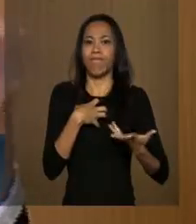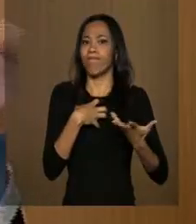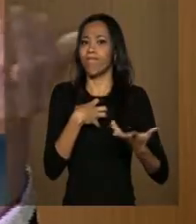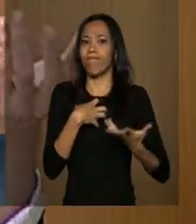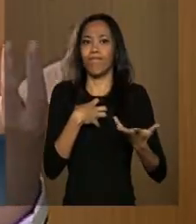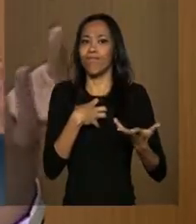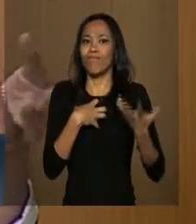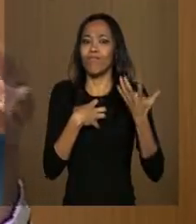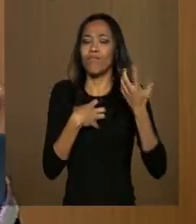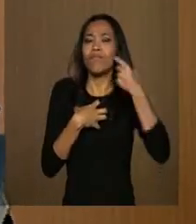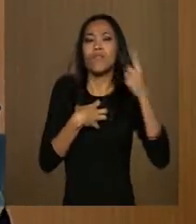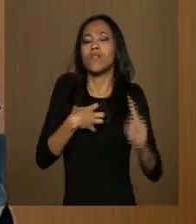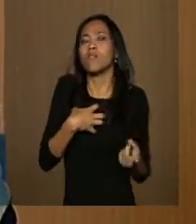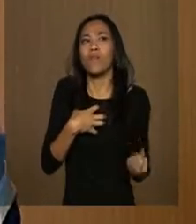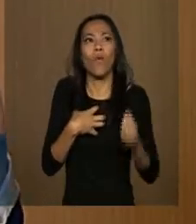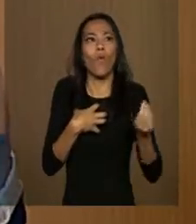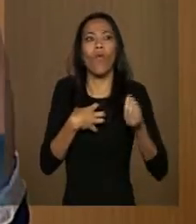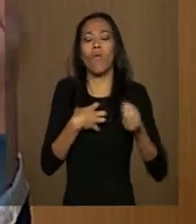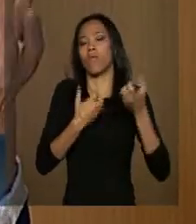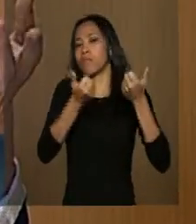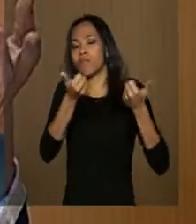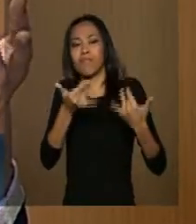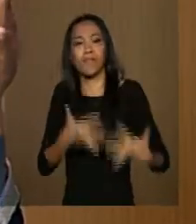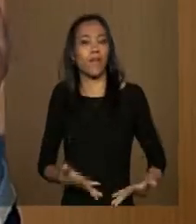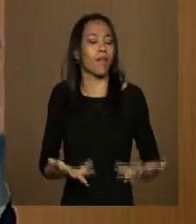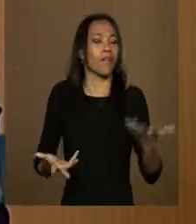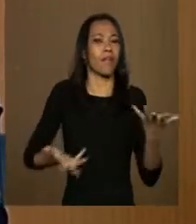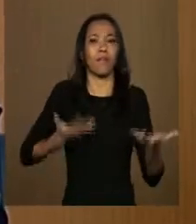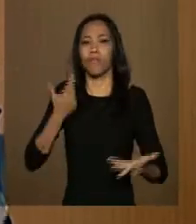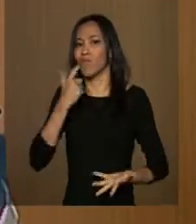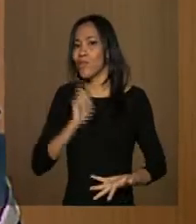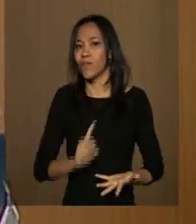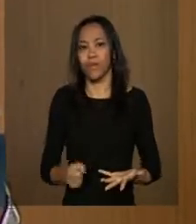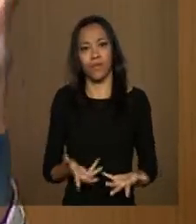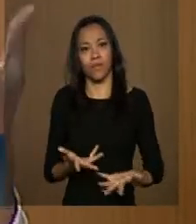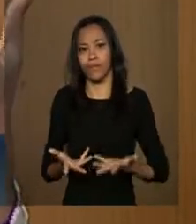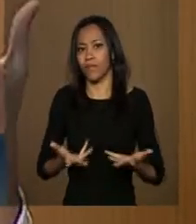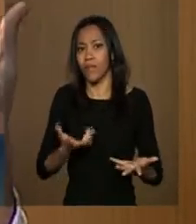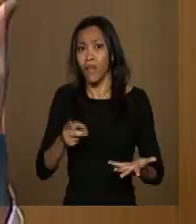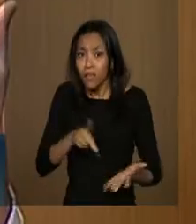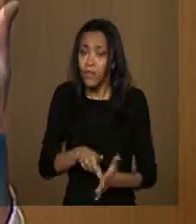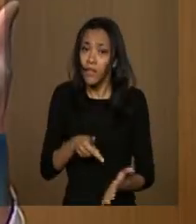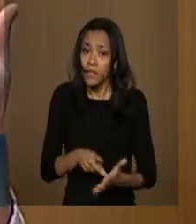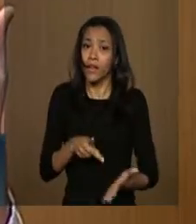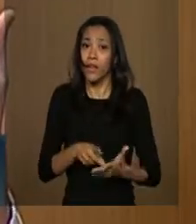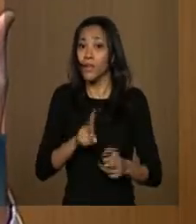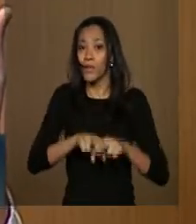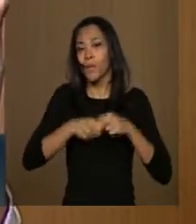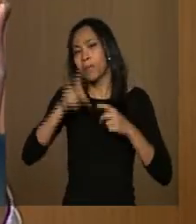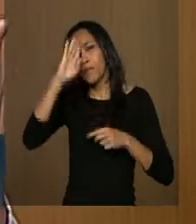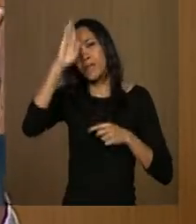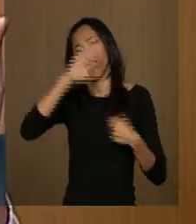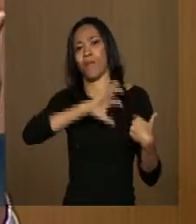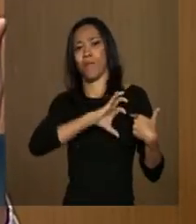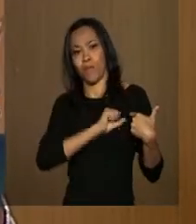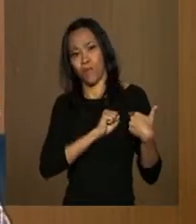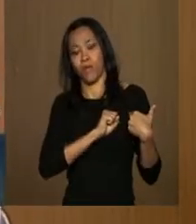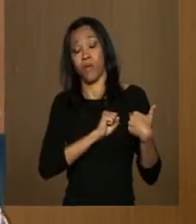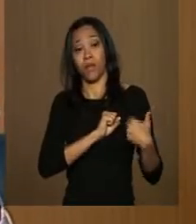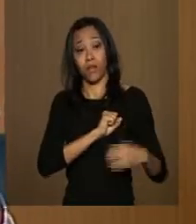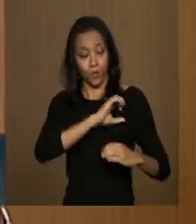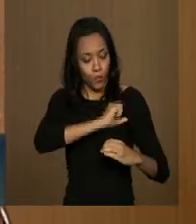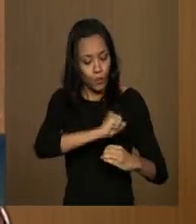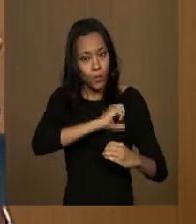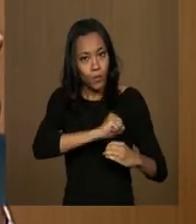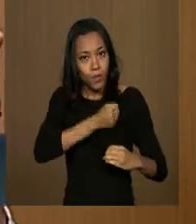ele não dá para calcular, não dá para contar, que é a verdade do amor. A doação de leite materno é um